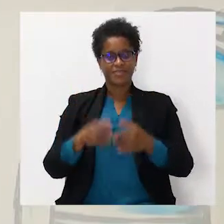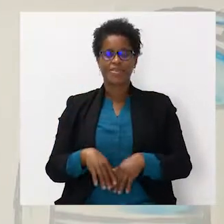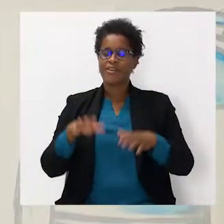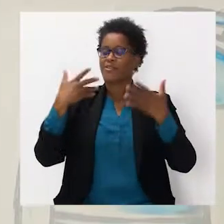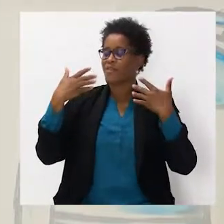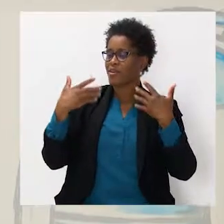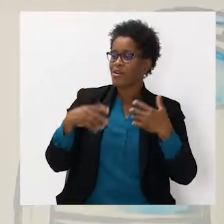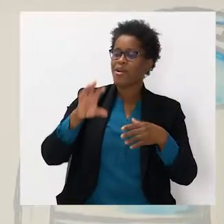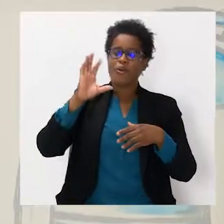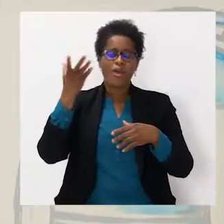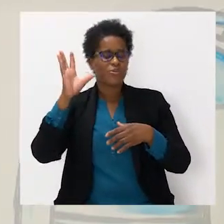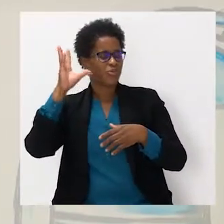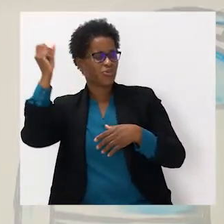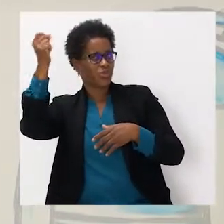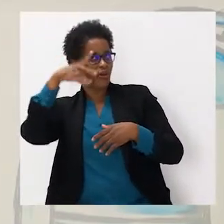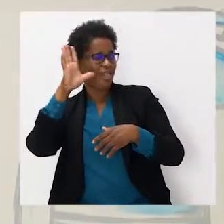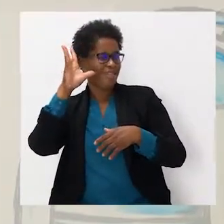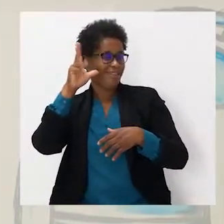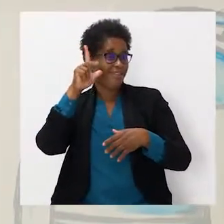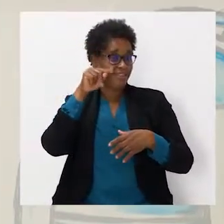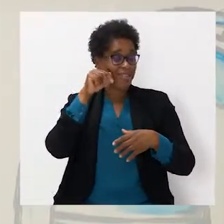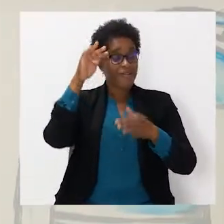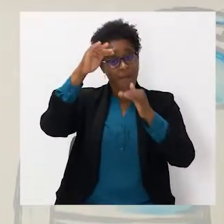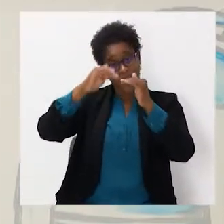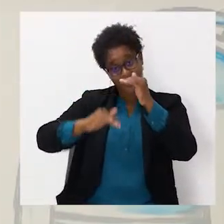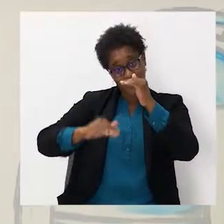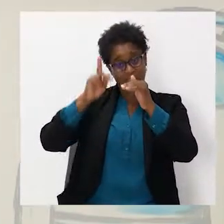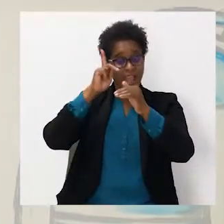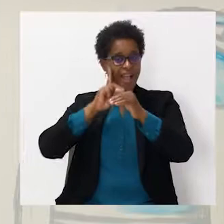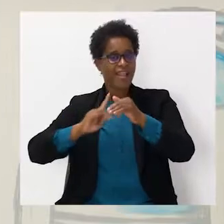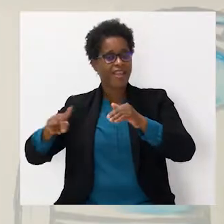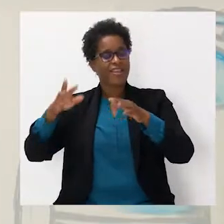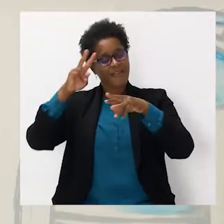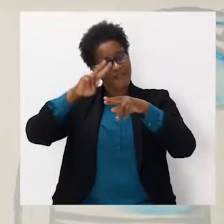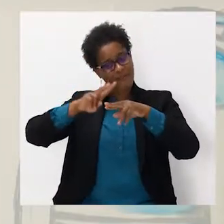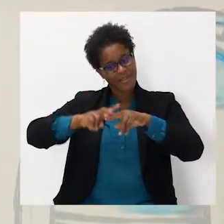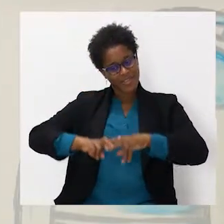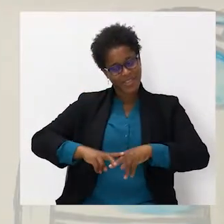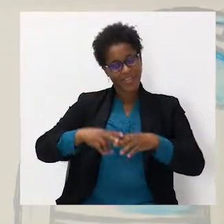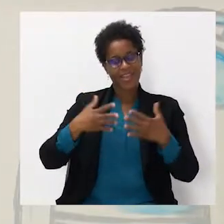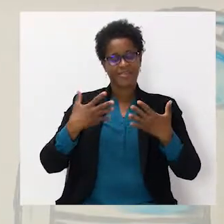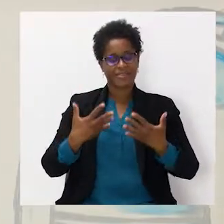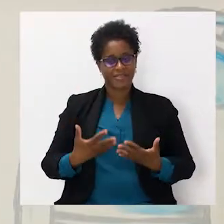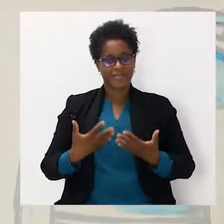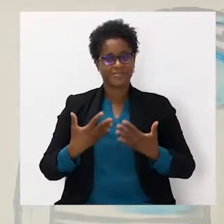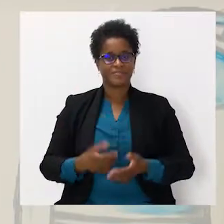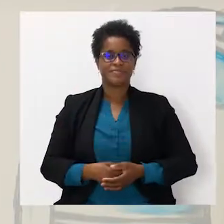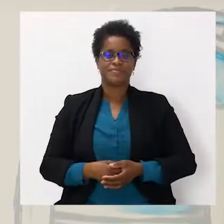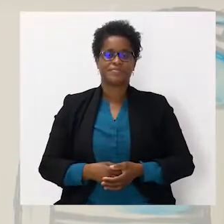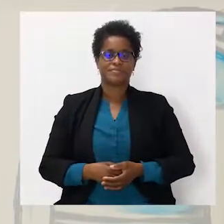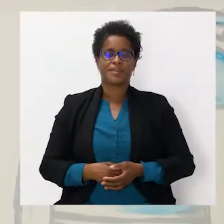no verão, quando o sol aquece, debaixo dela eu vou